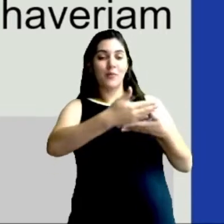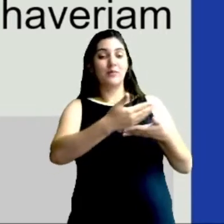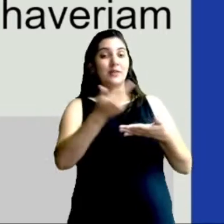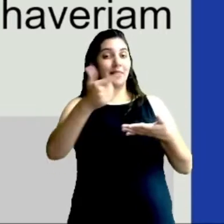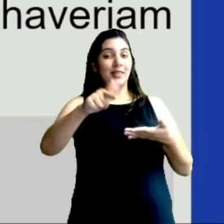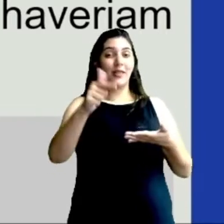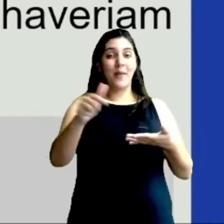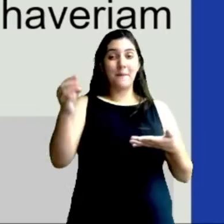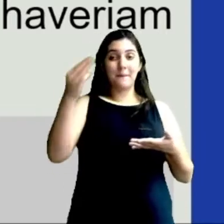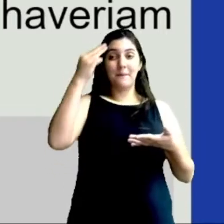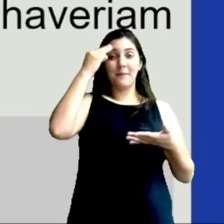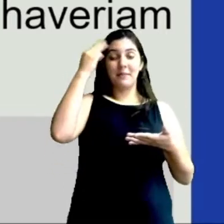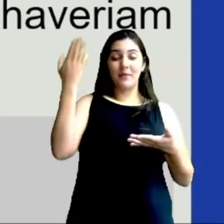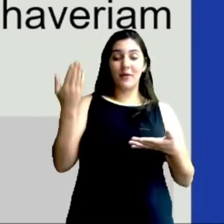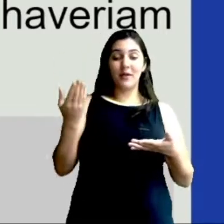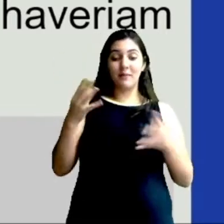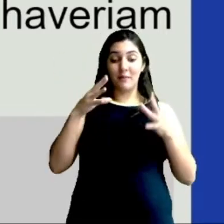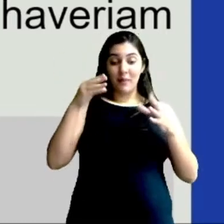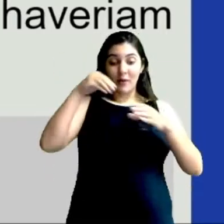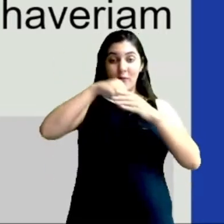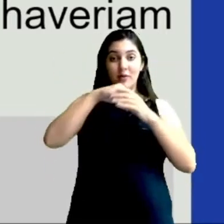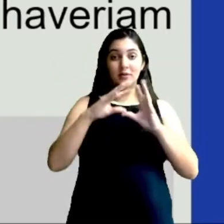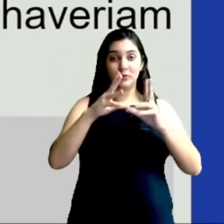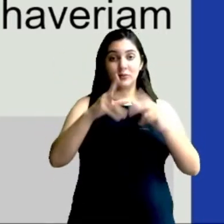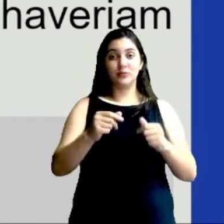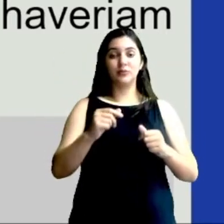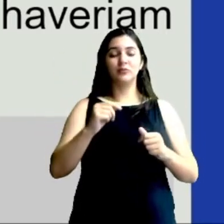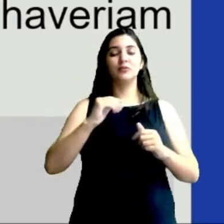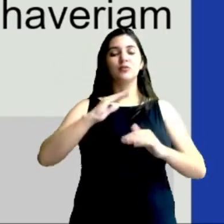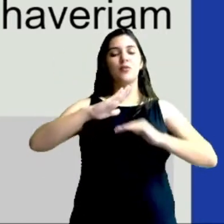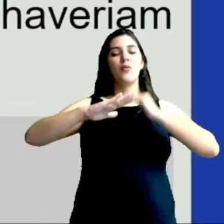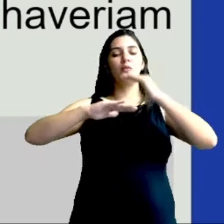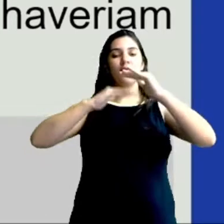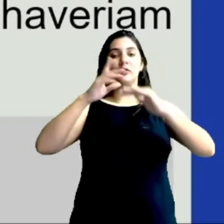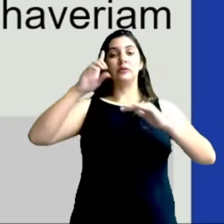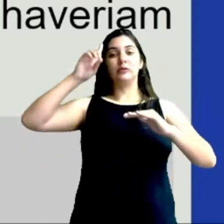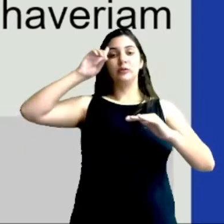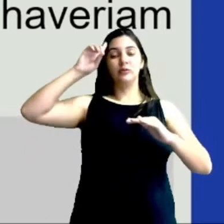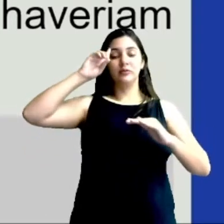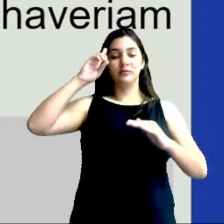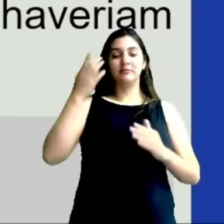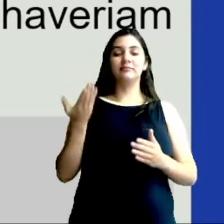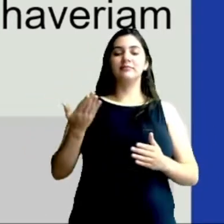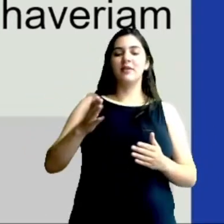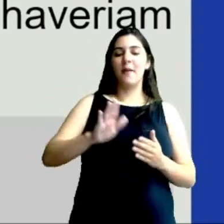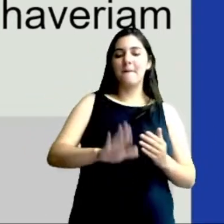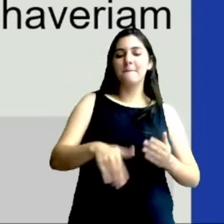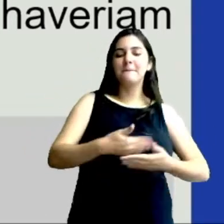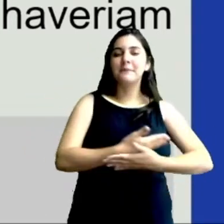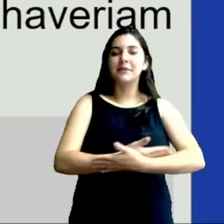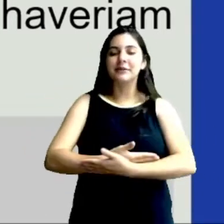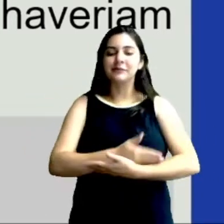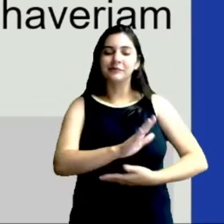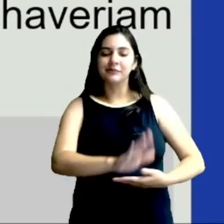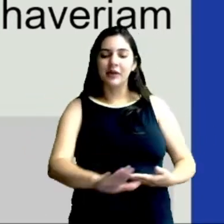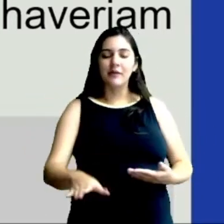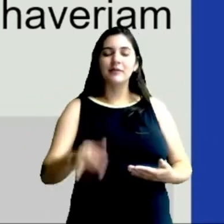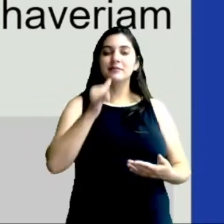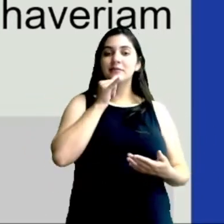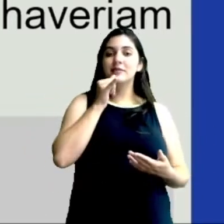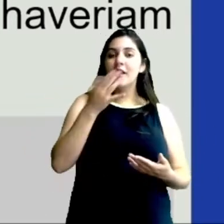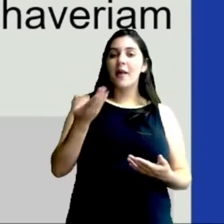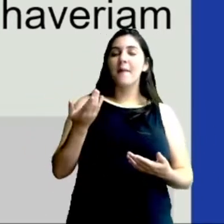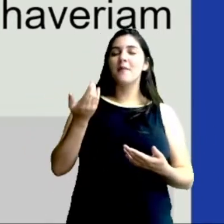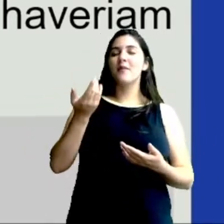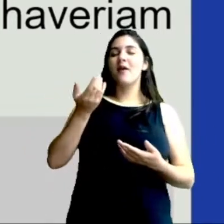guardar tudo isso então tudo que a gente vai construindo no dia a dia Desde quando a gente era bebezinho que a nossa mãe disse assim olha